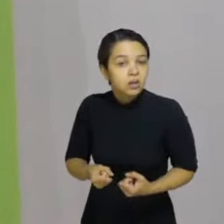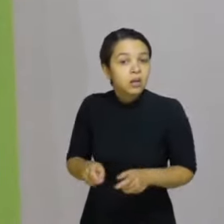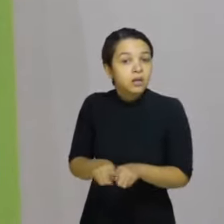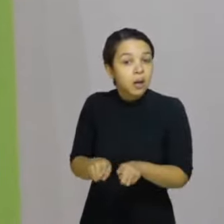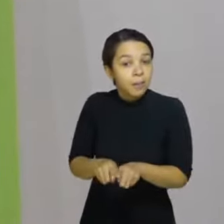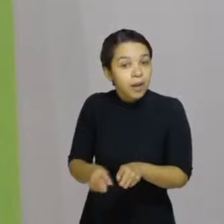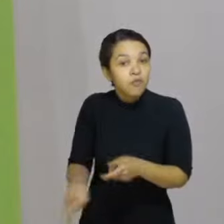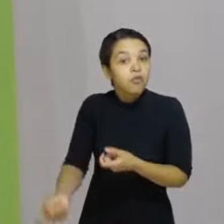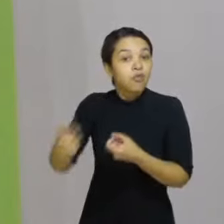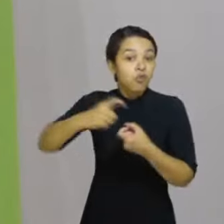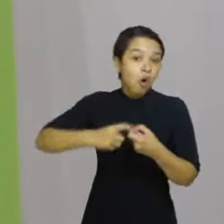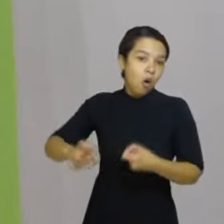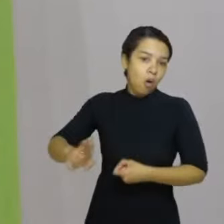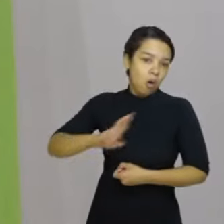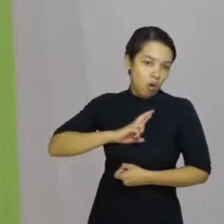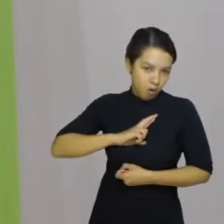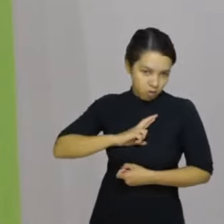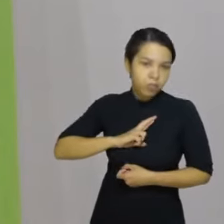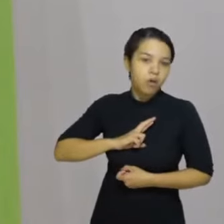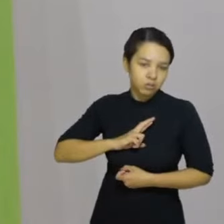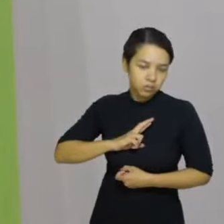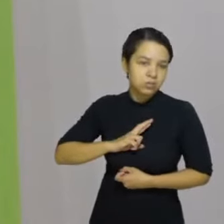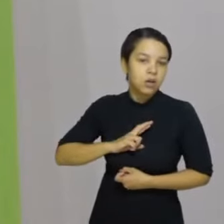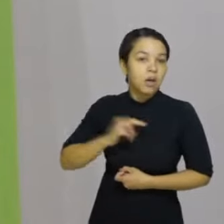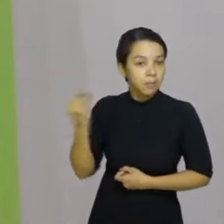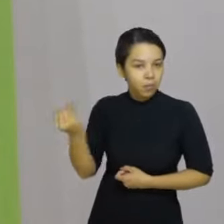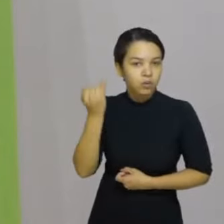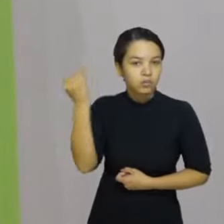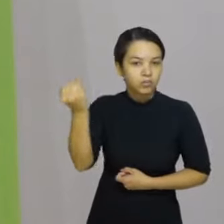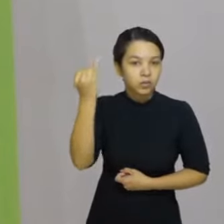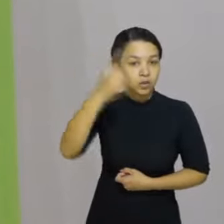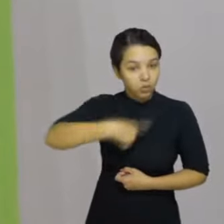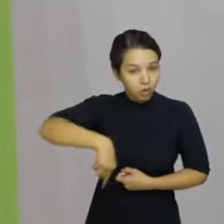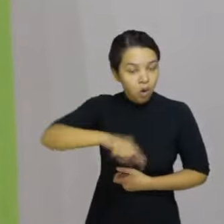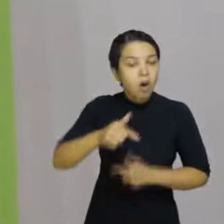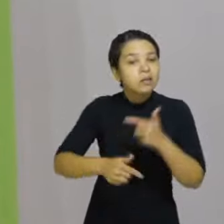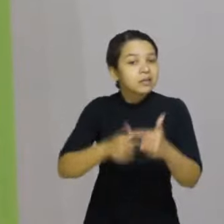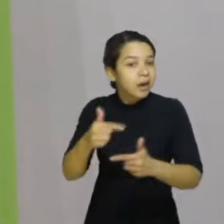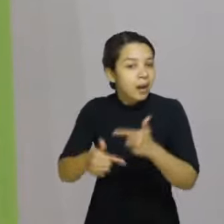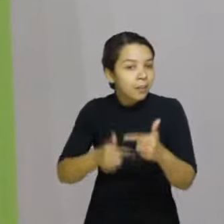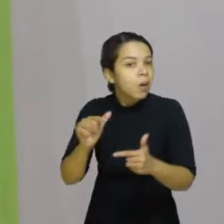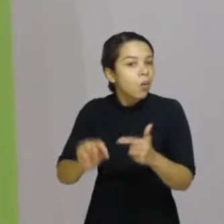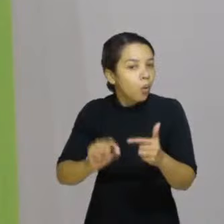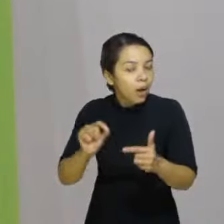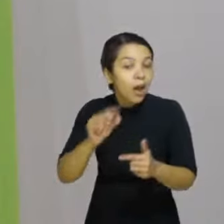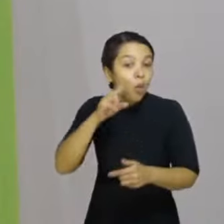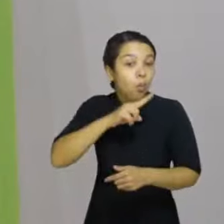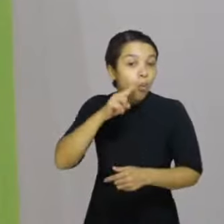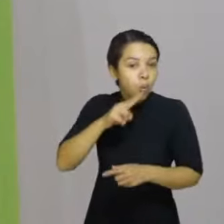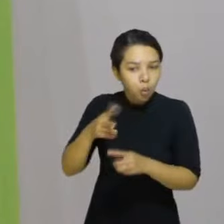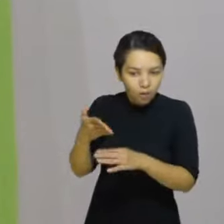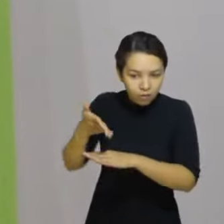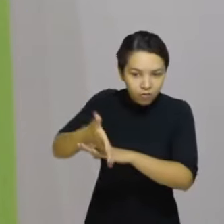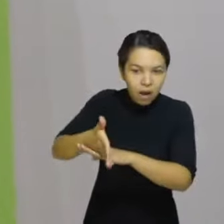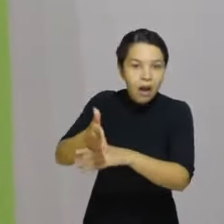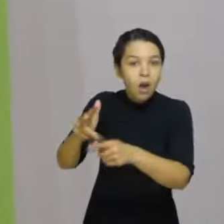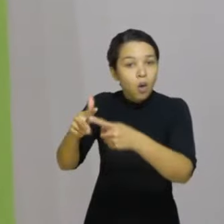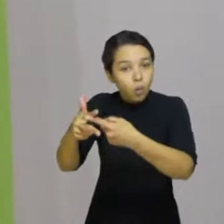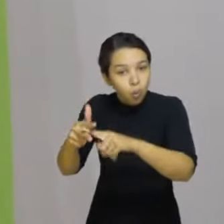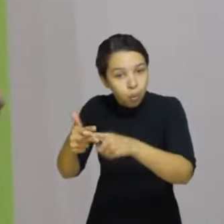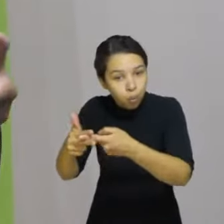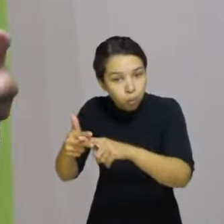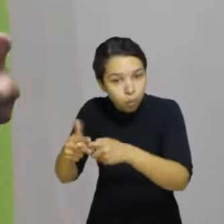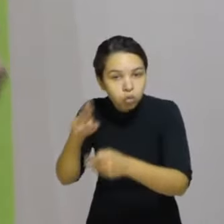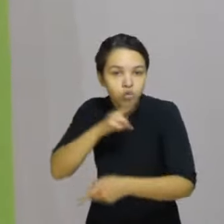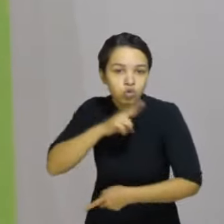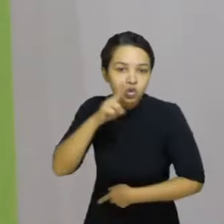a nós, o que é mais importante. Então, foi feito o trabalho emergencial, de recomposição emergencial para que